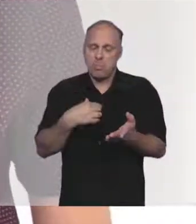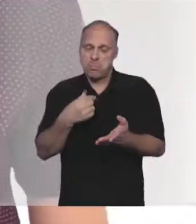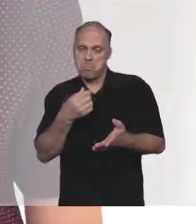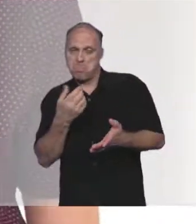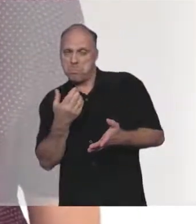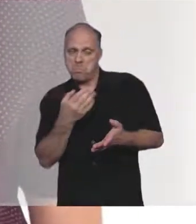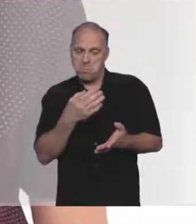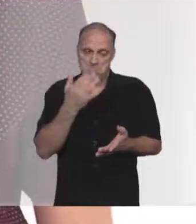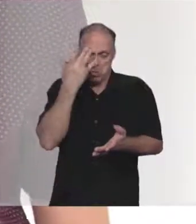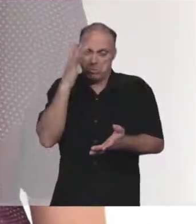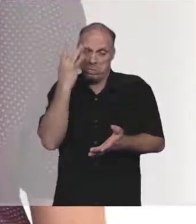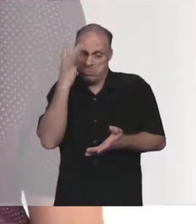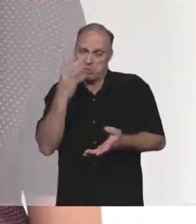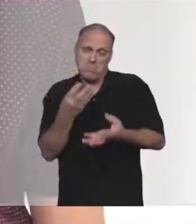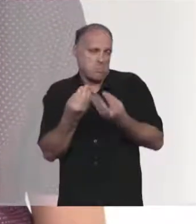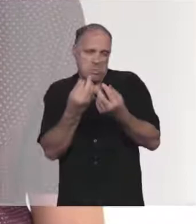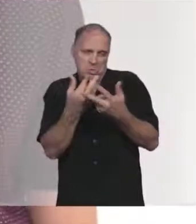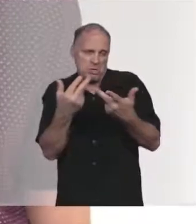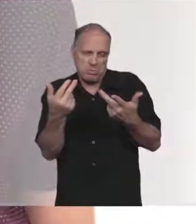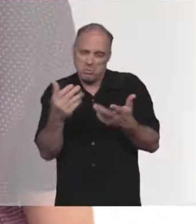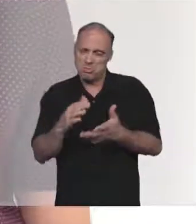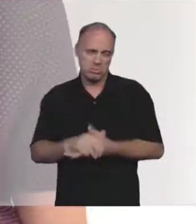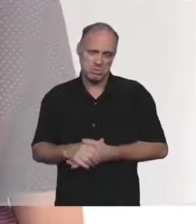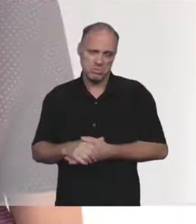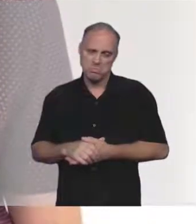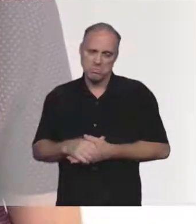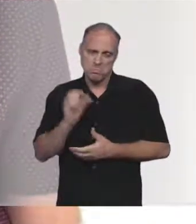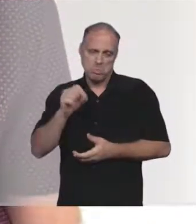meio verde, assim, eu não sei muito